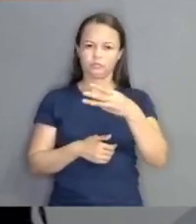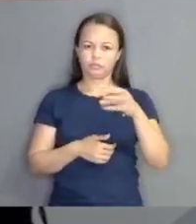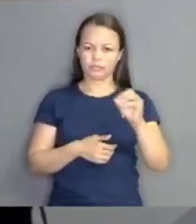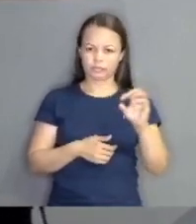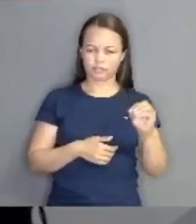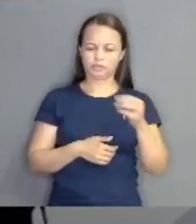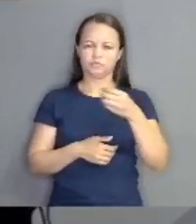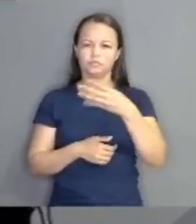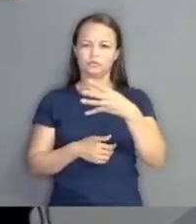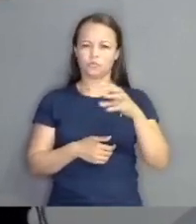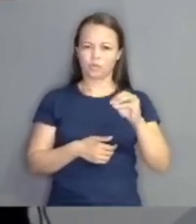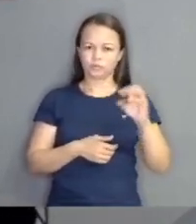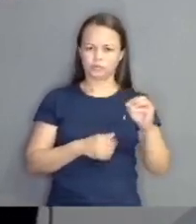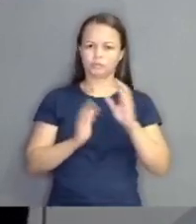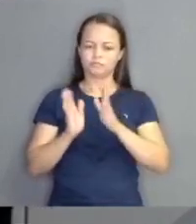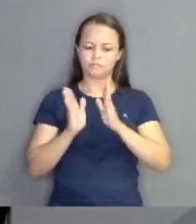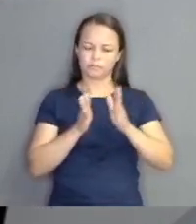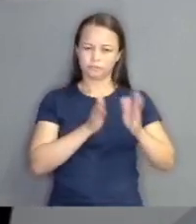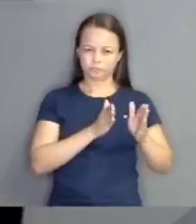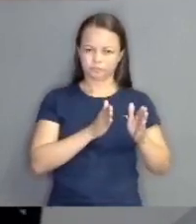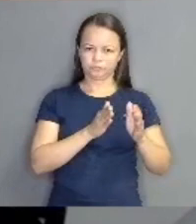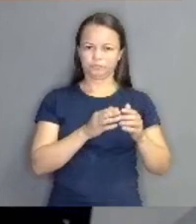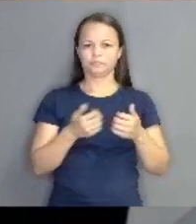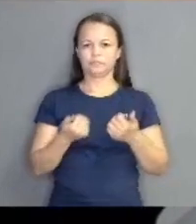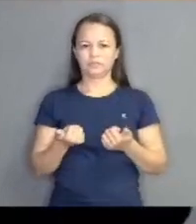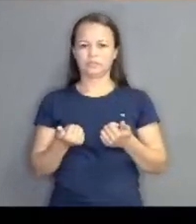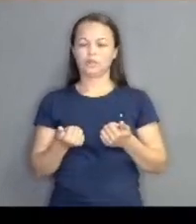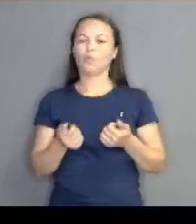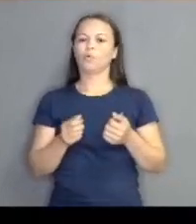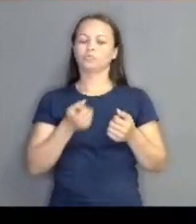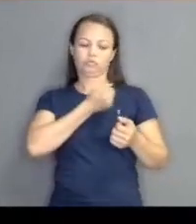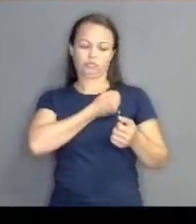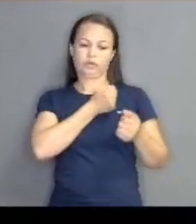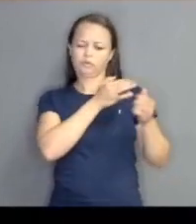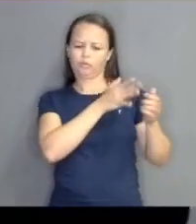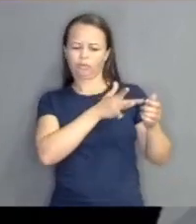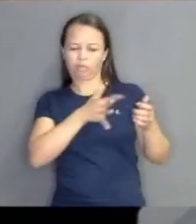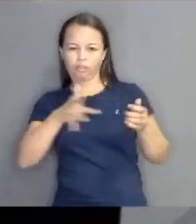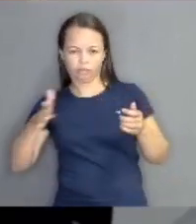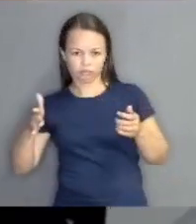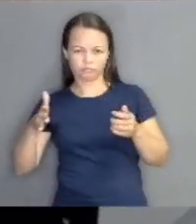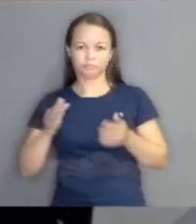400, sucessivamente, né? Números são infinitos.